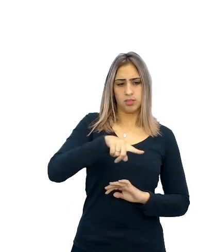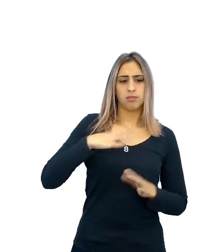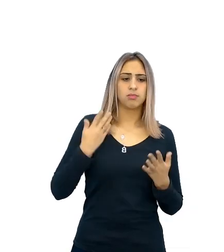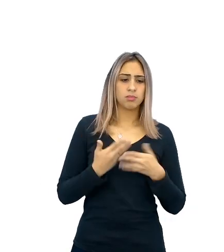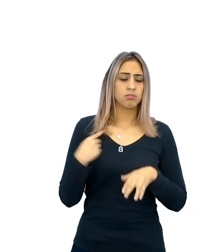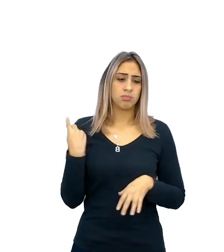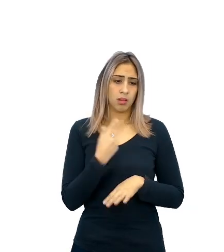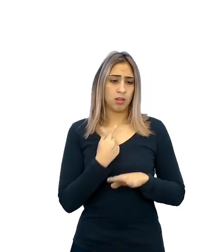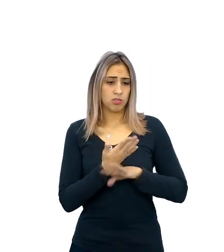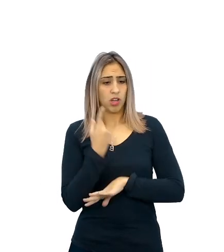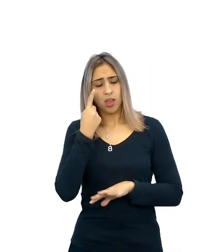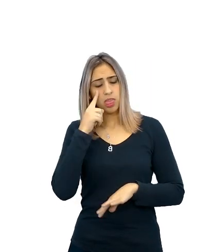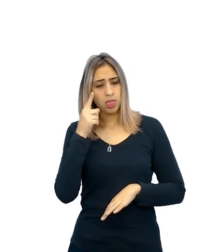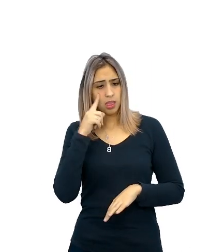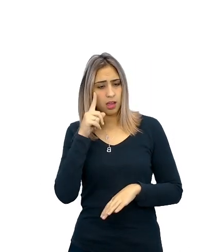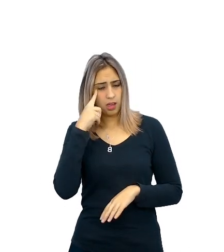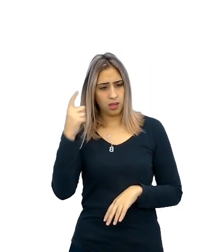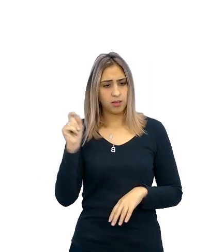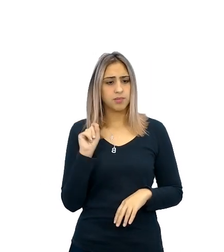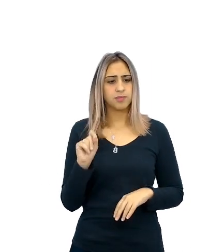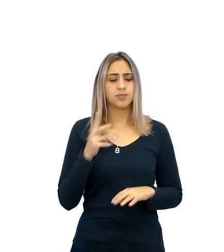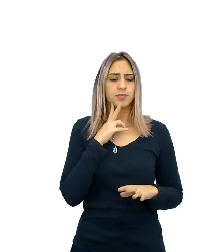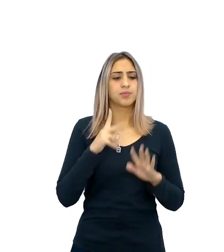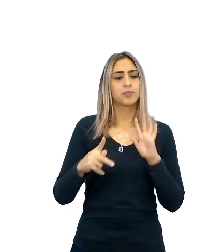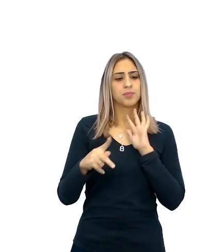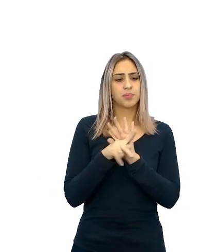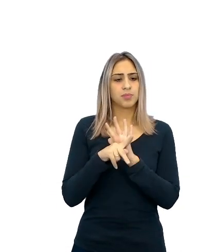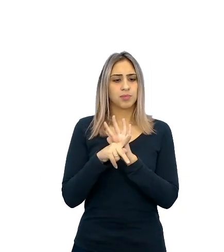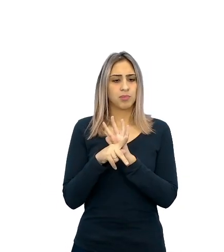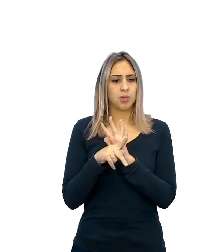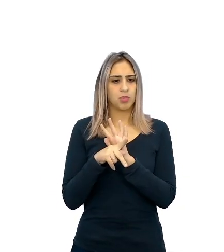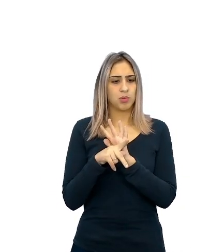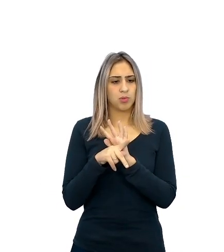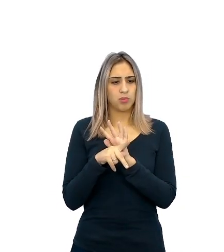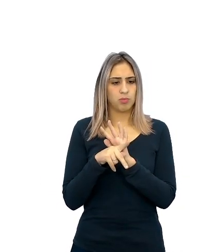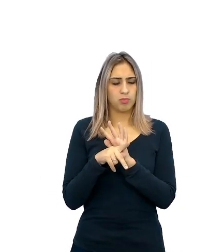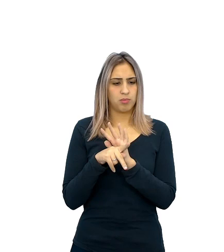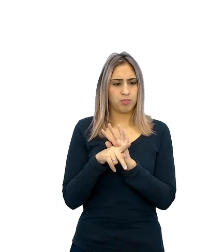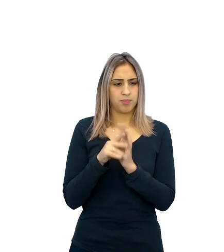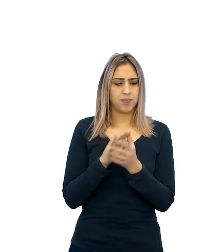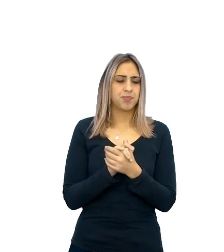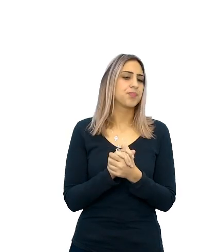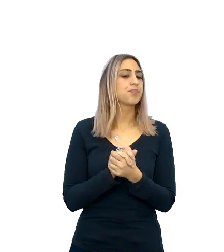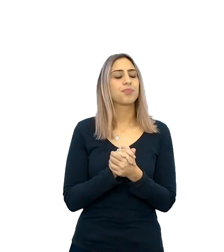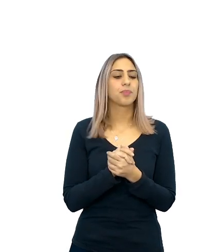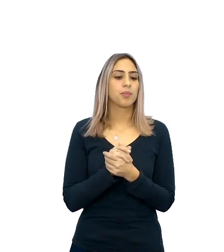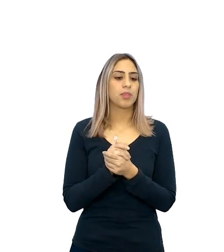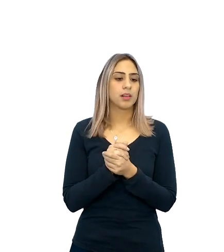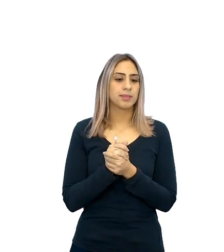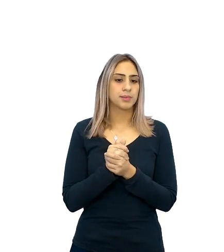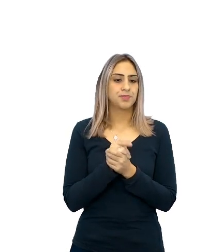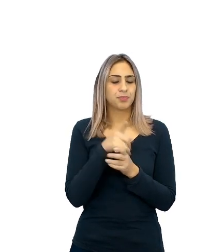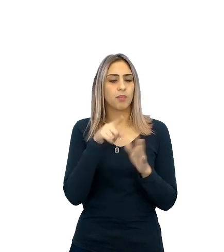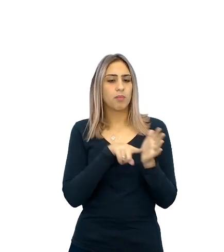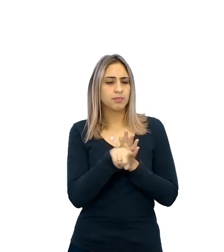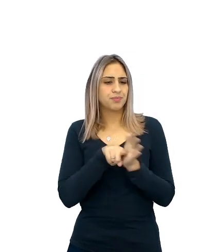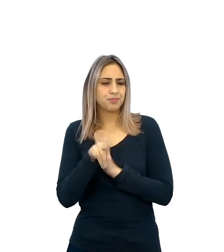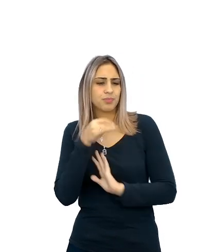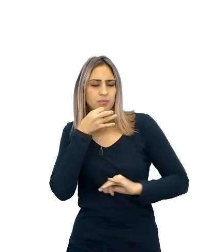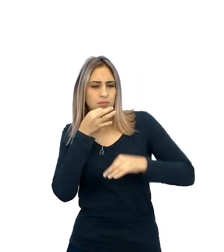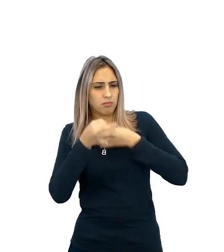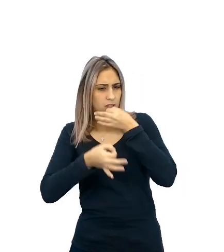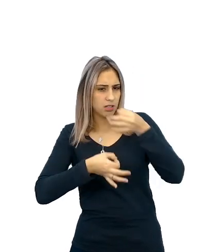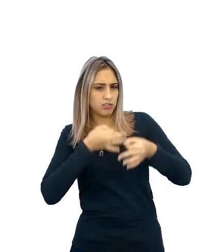estamos tirando essa ideia, na verdade, do próprio CAED, com uma análise, é um